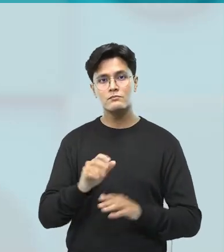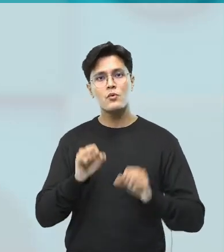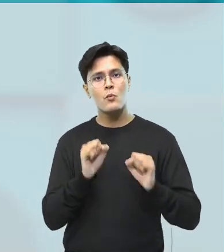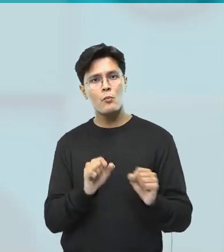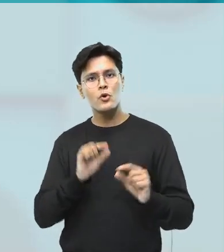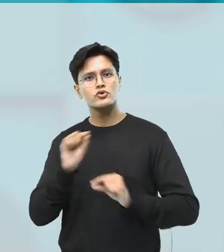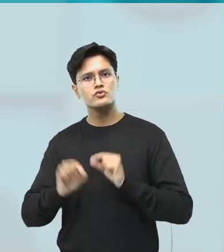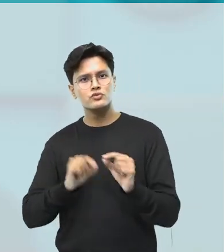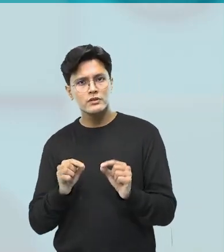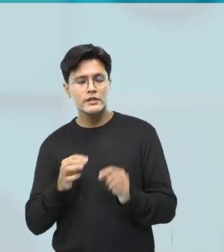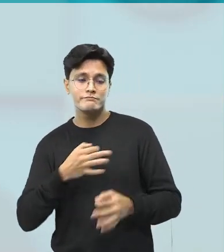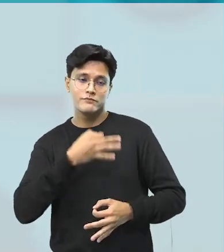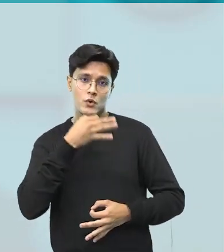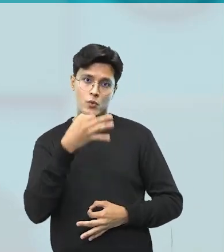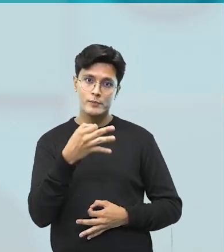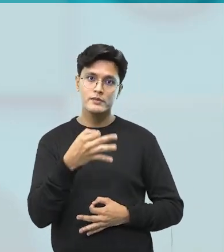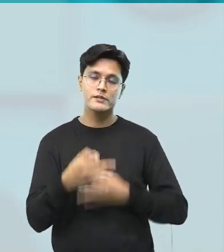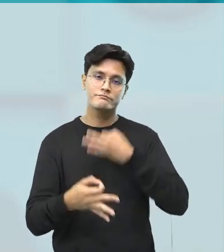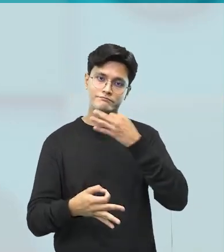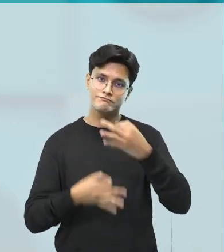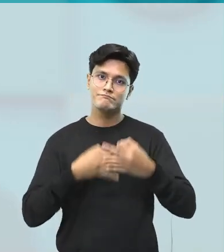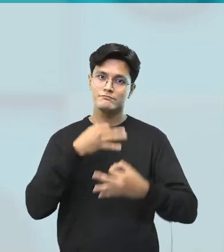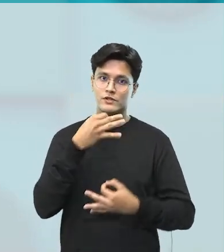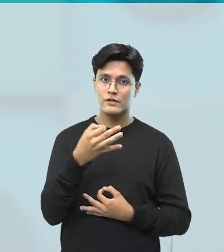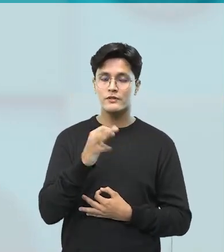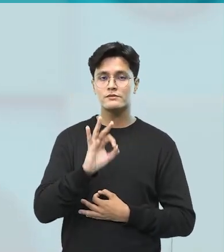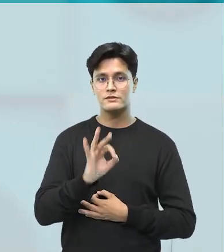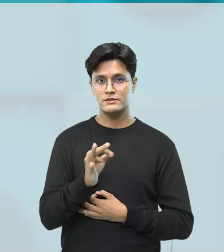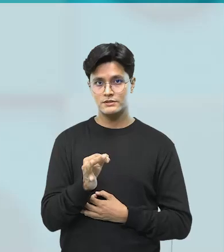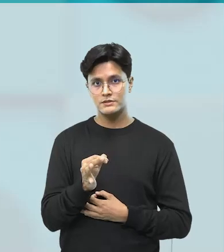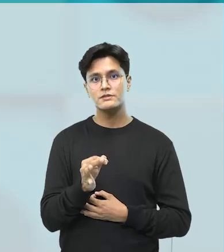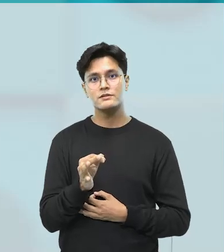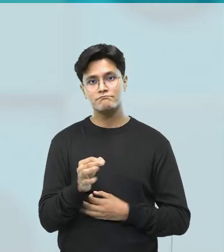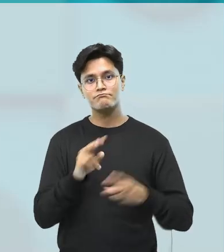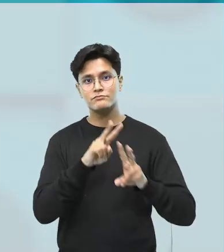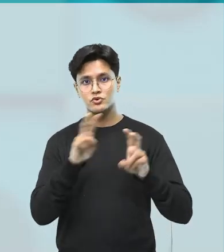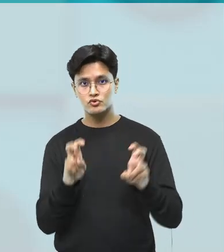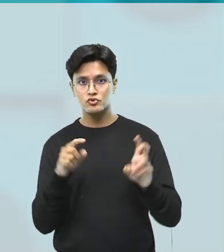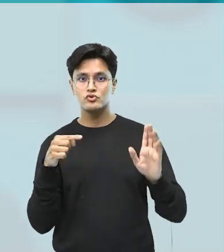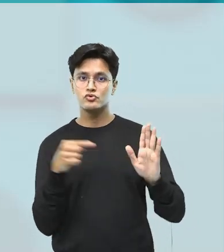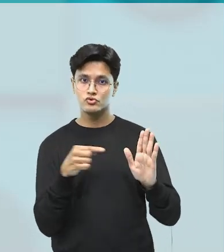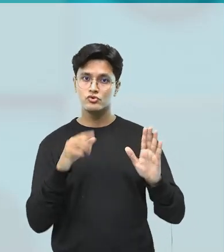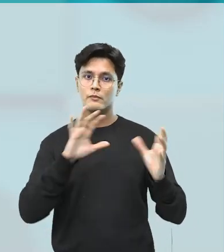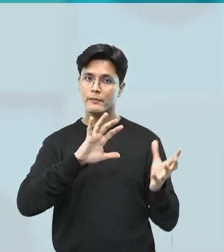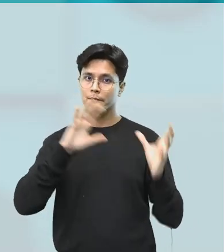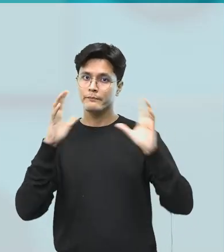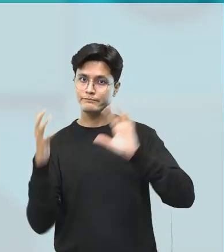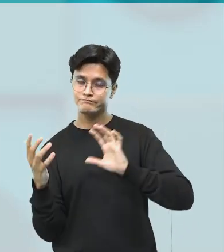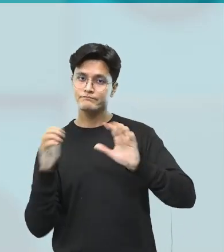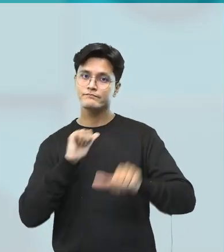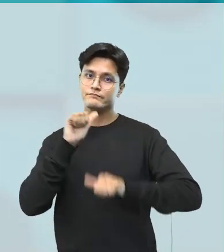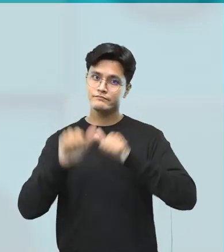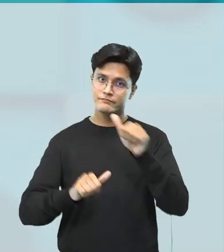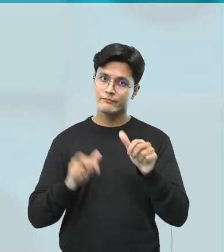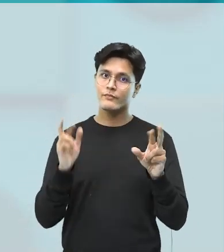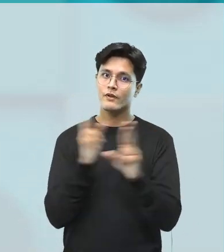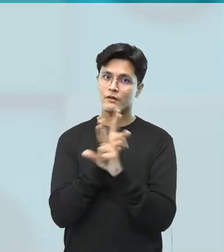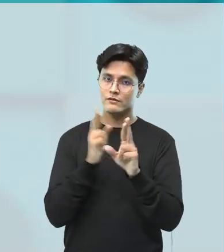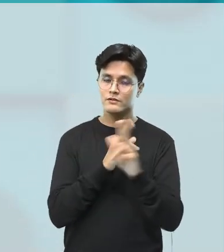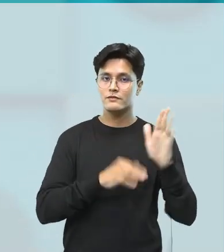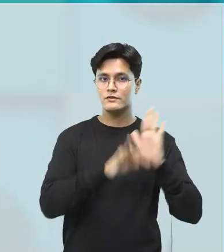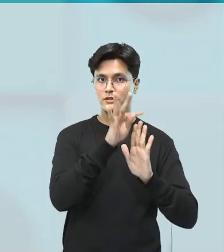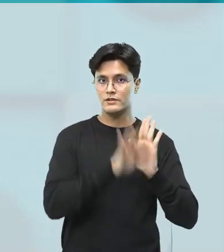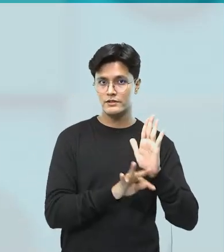podemos tecer comentários, né, ter opiniões sobre este assunto, né, que está relacionado ao nosso